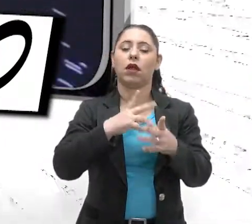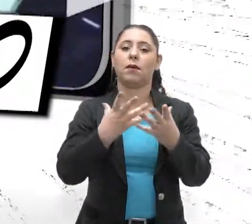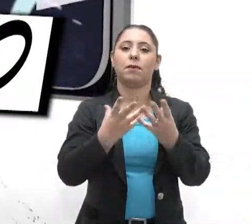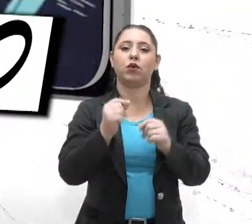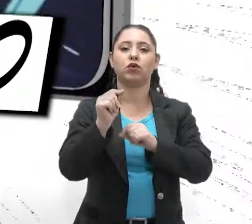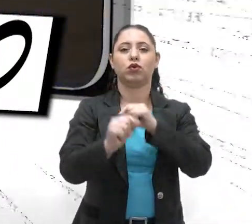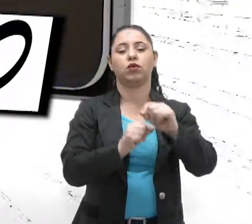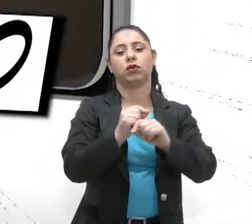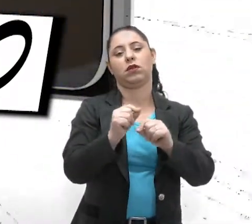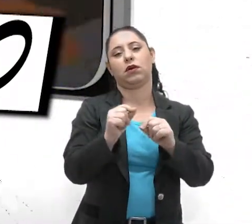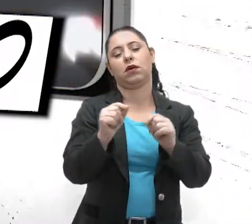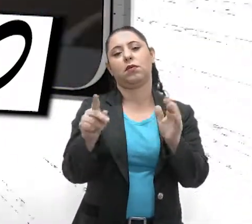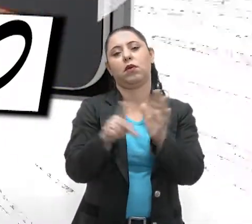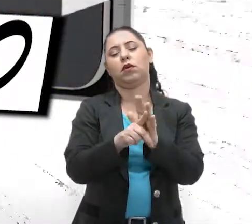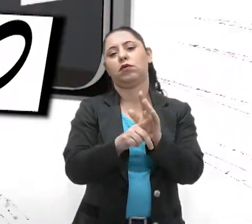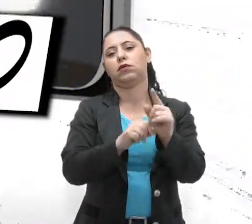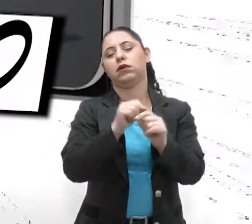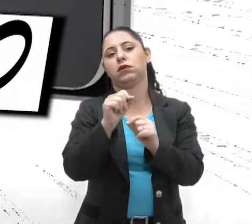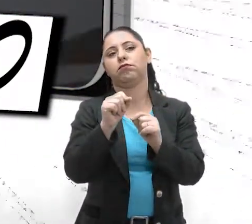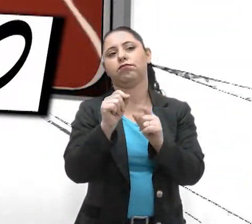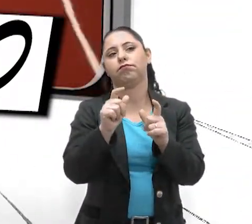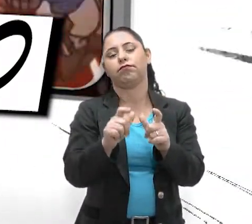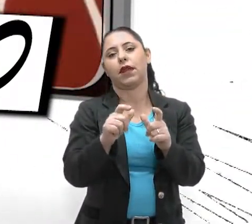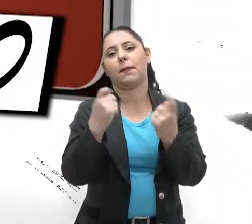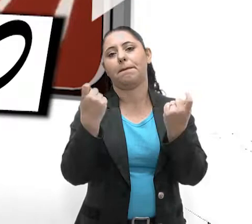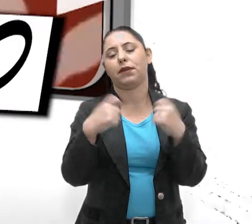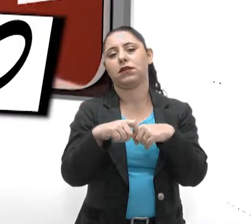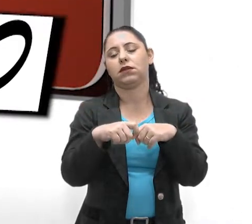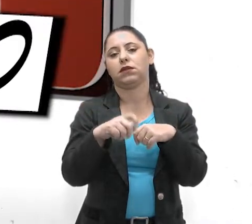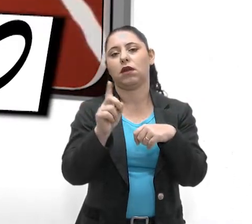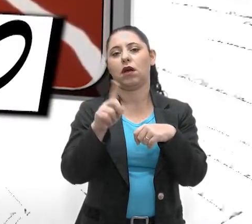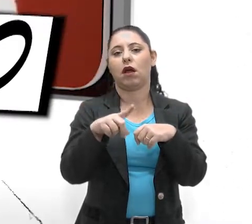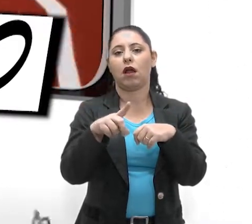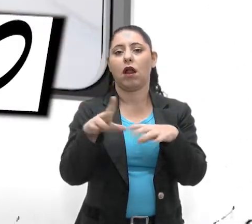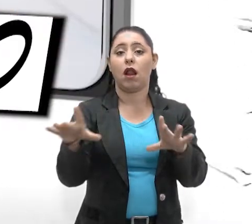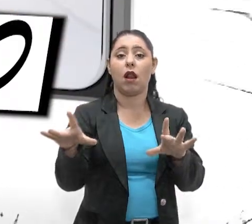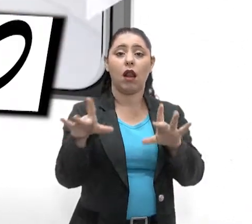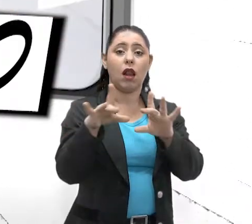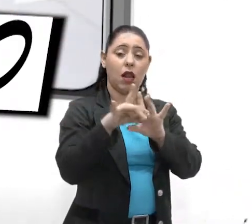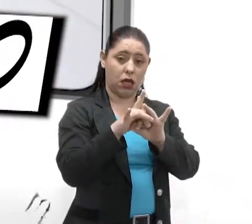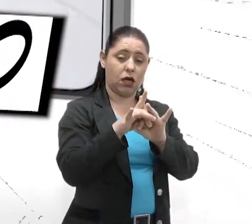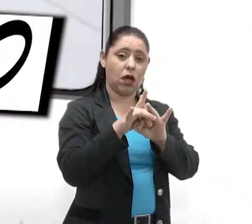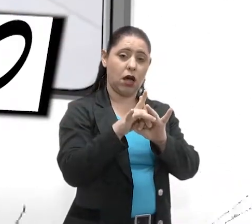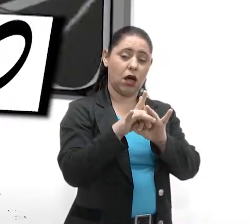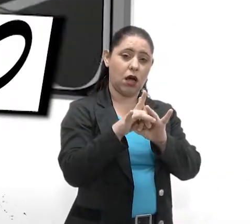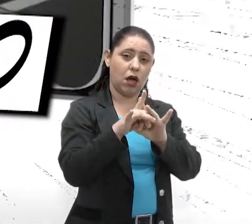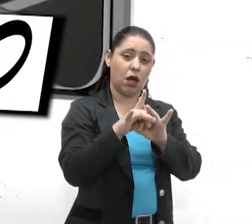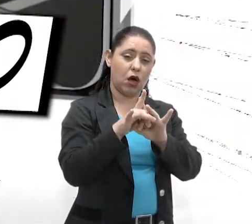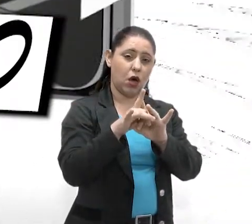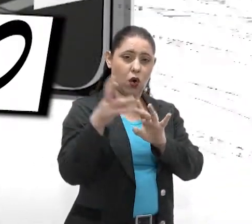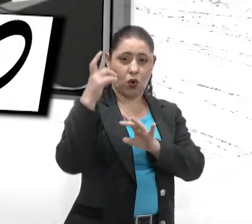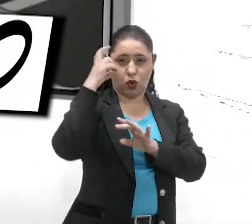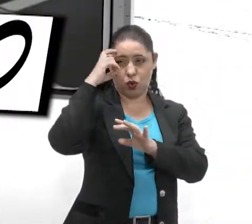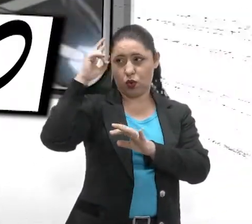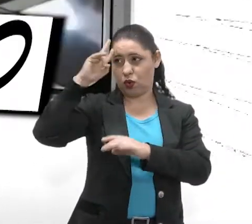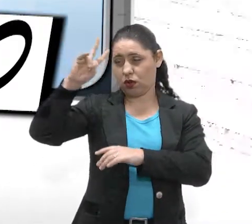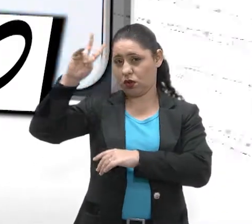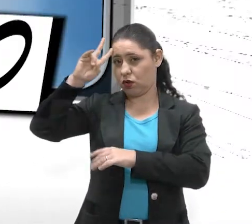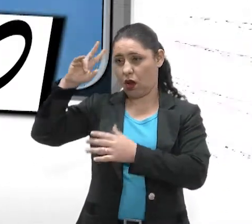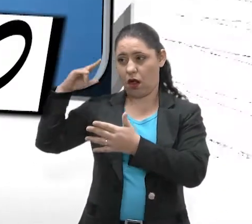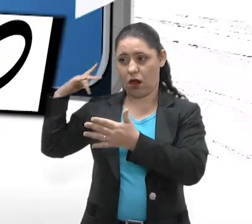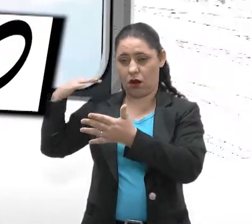povo asiático no geral, eles têm muito essa questão de que deve se aliar o tradicional, a